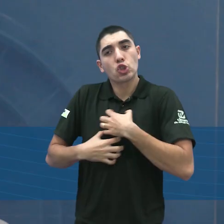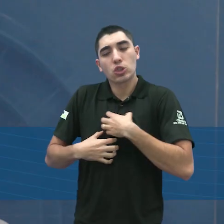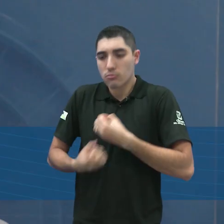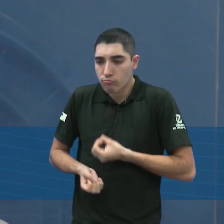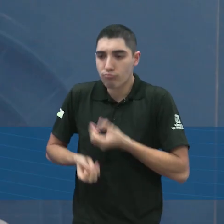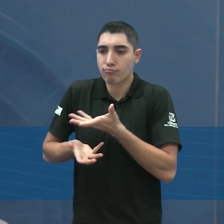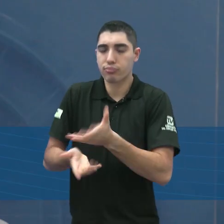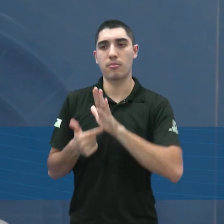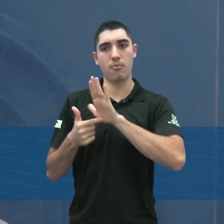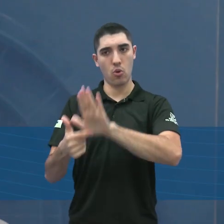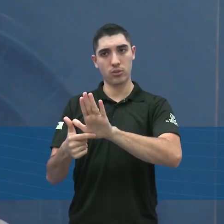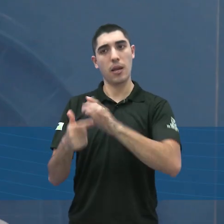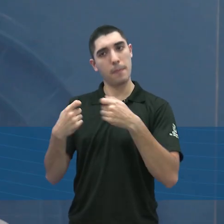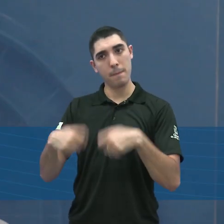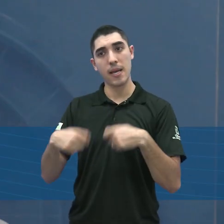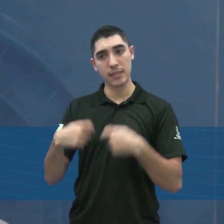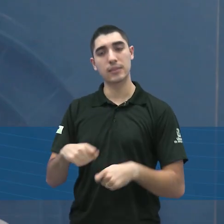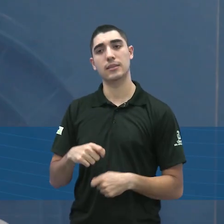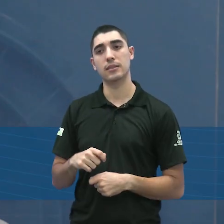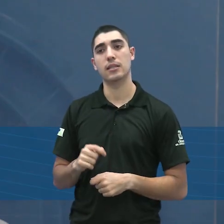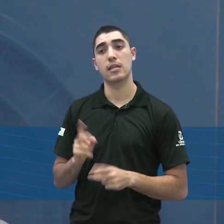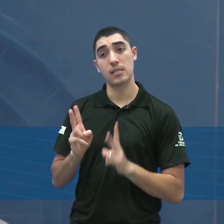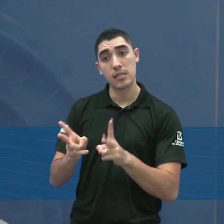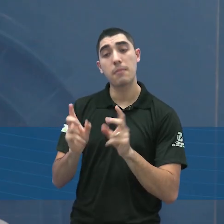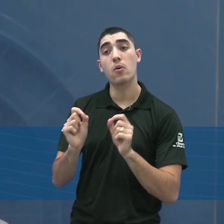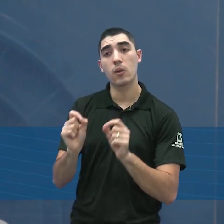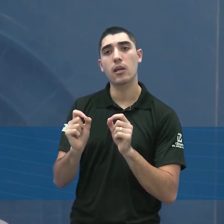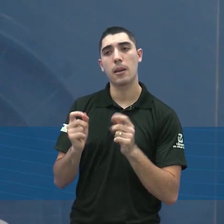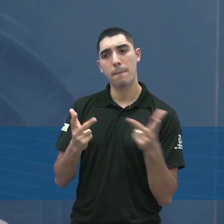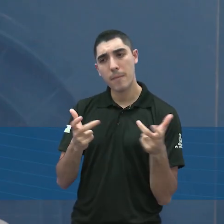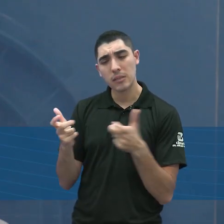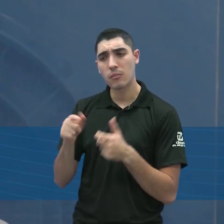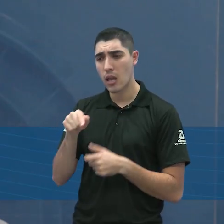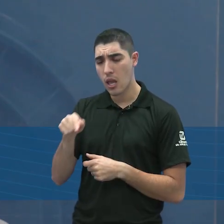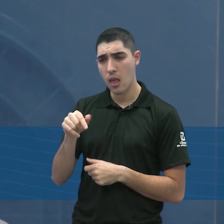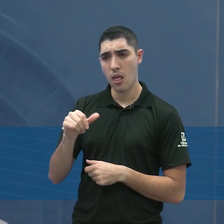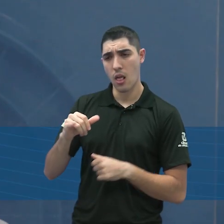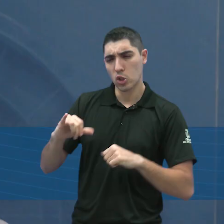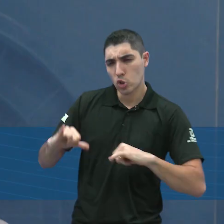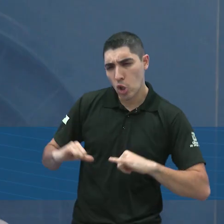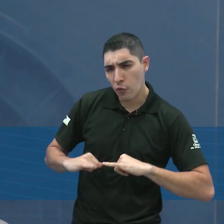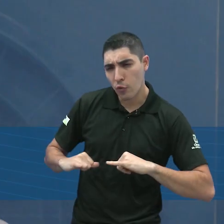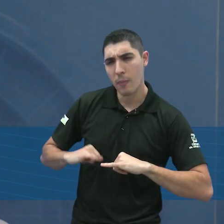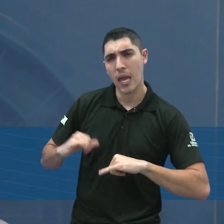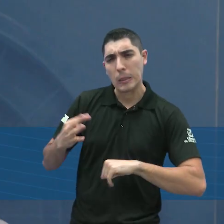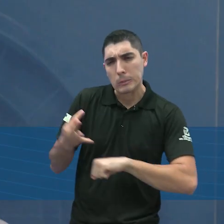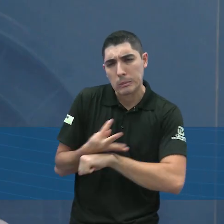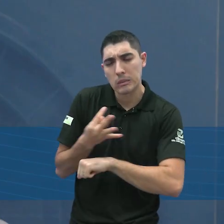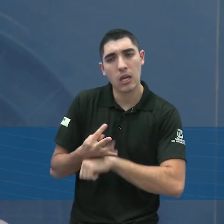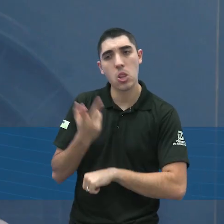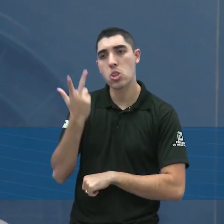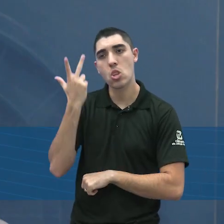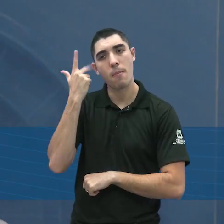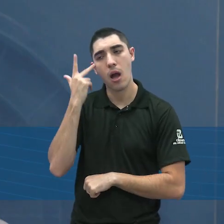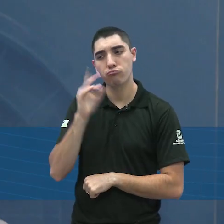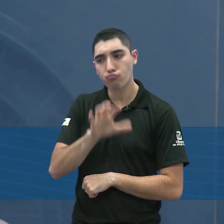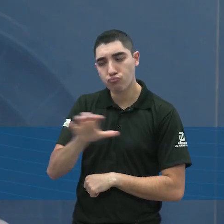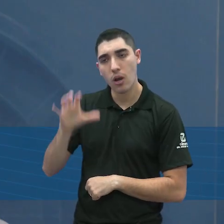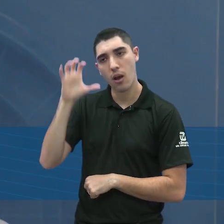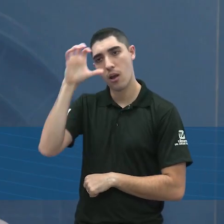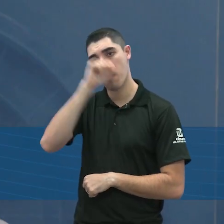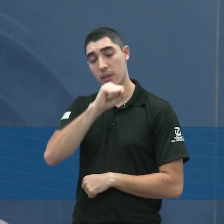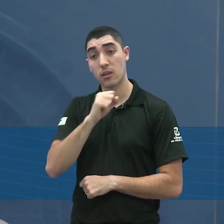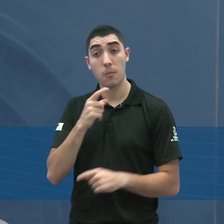que está sentindo, ensinar o limiar, aumentar esse limiar de frustração. A gente